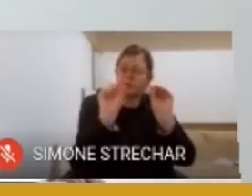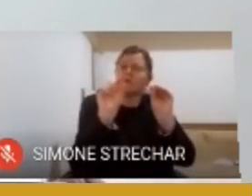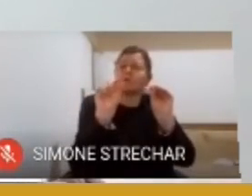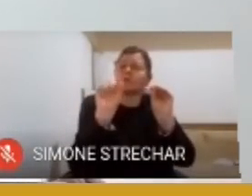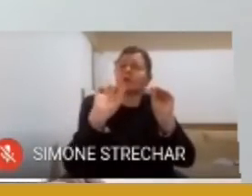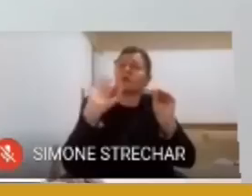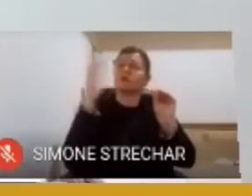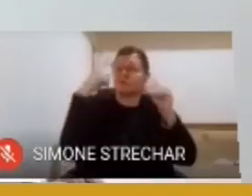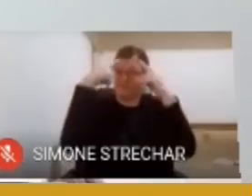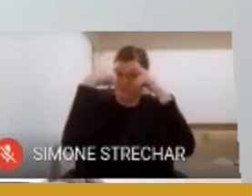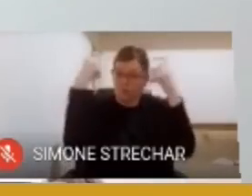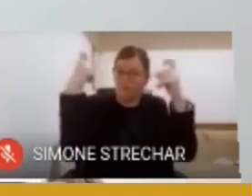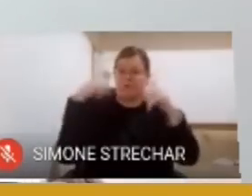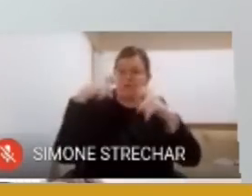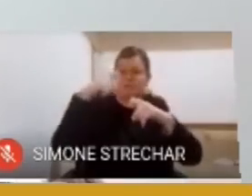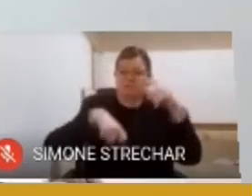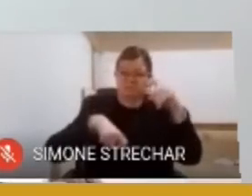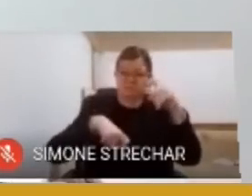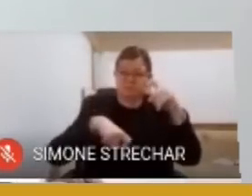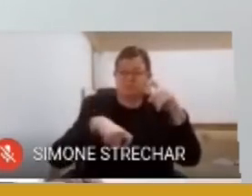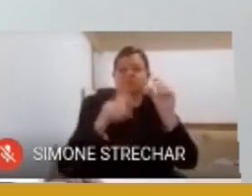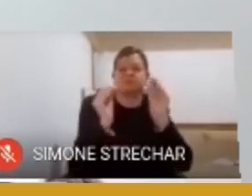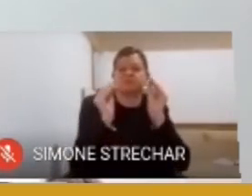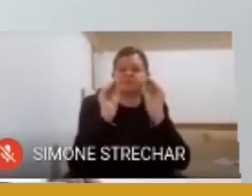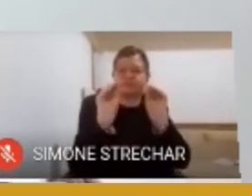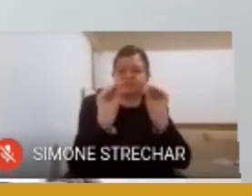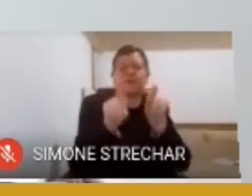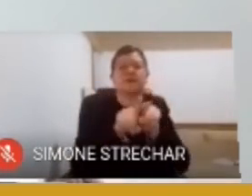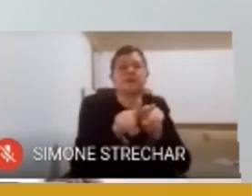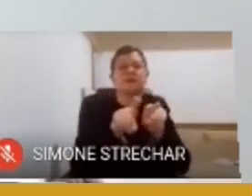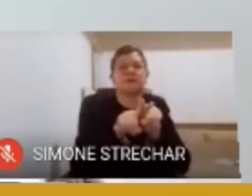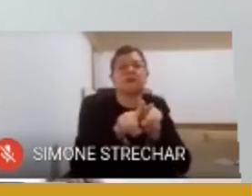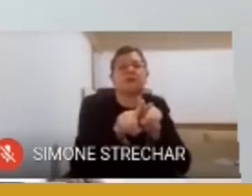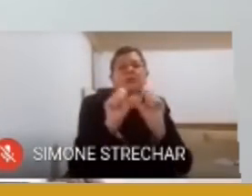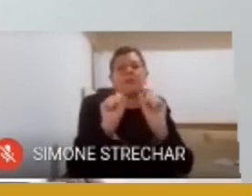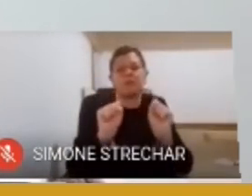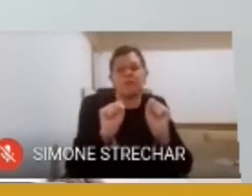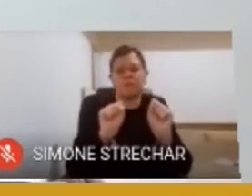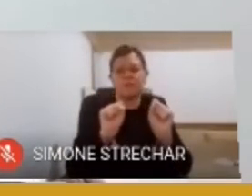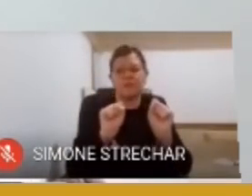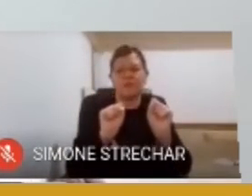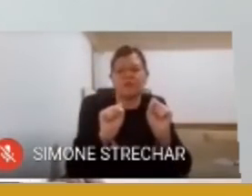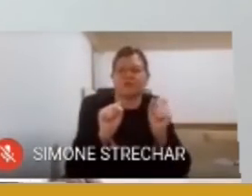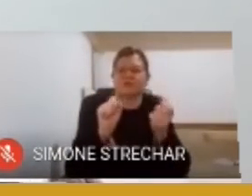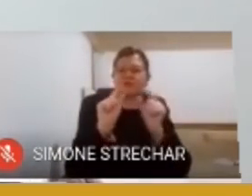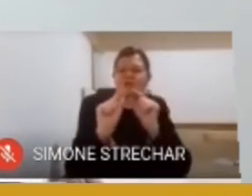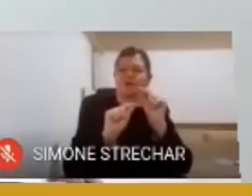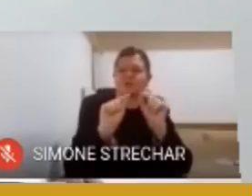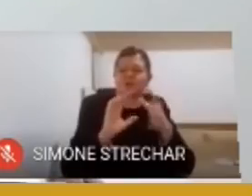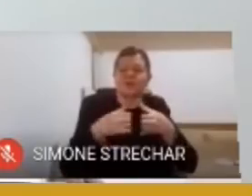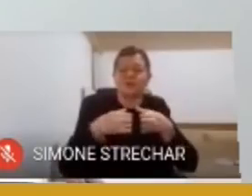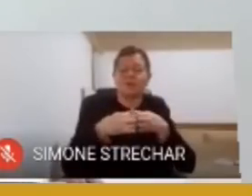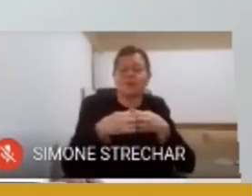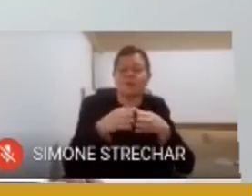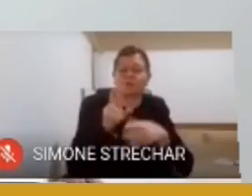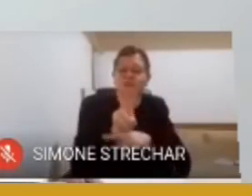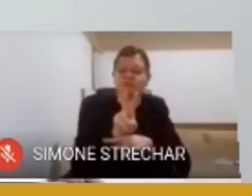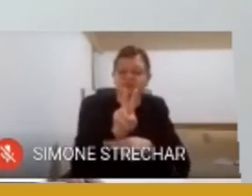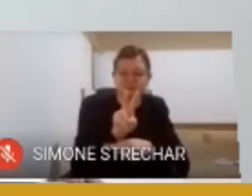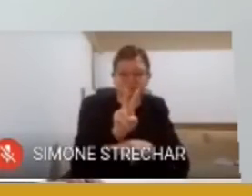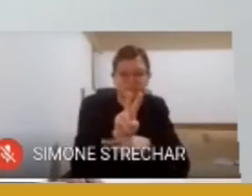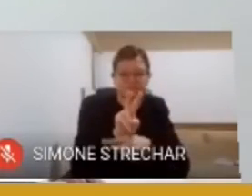exemplo, o conselho tutelar, que pode ser feita uma denúncia. Então, assim, no meio das atividades, nós podemos inserir